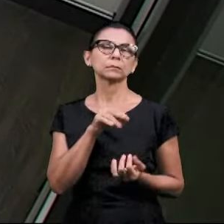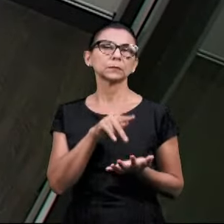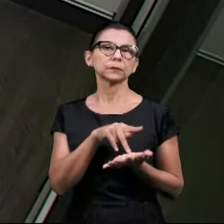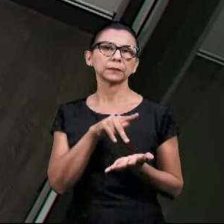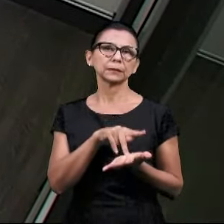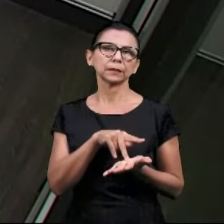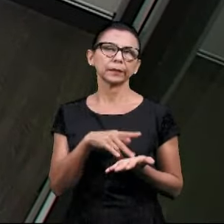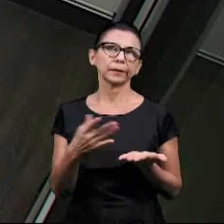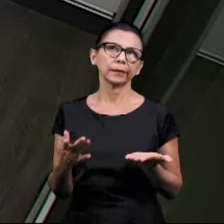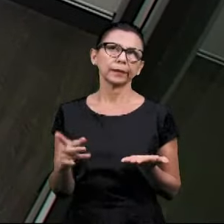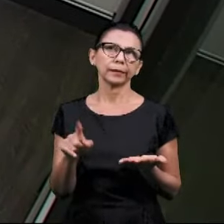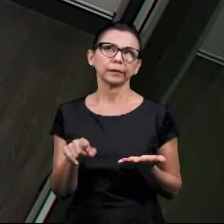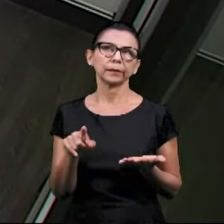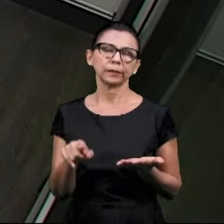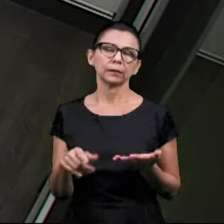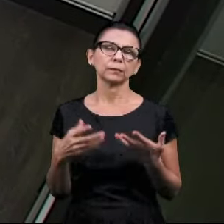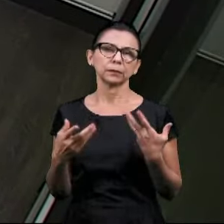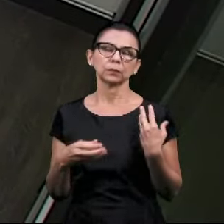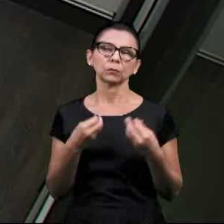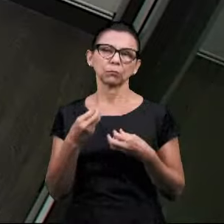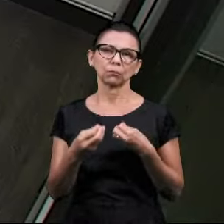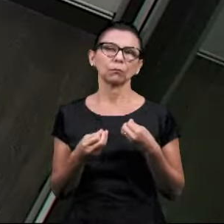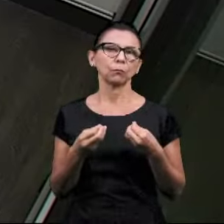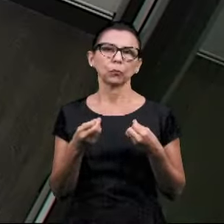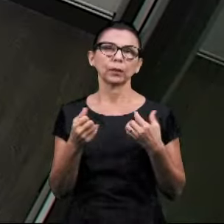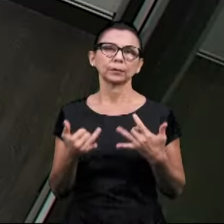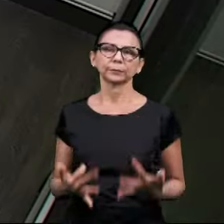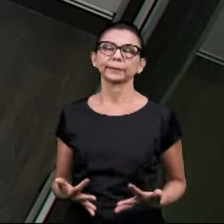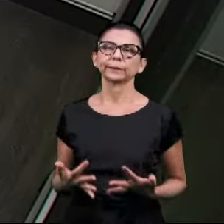vamos dizer assim, não